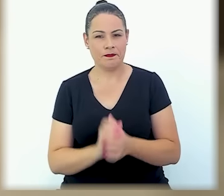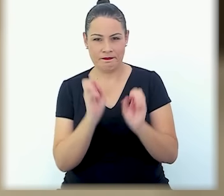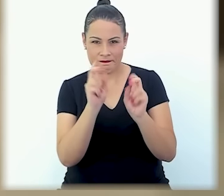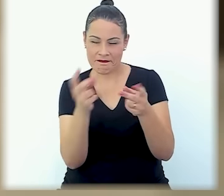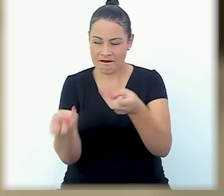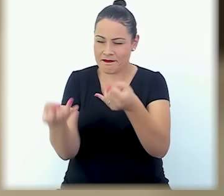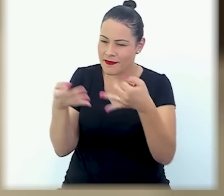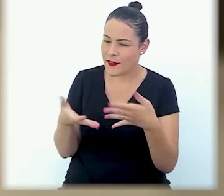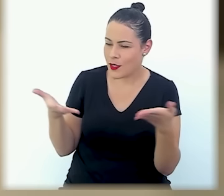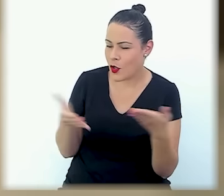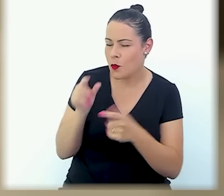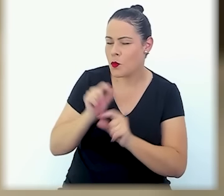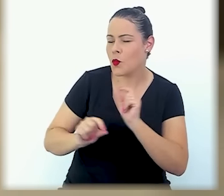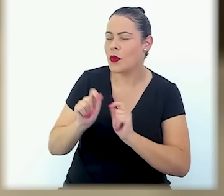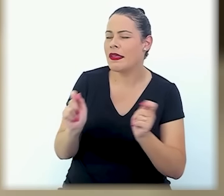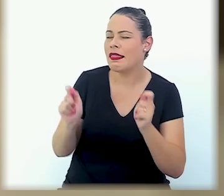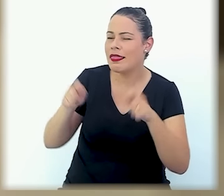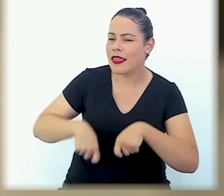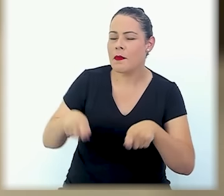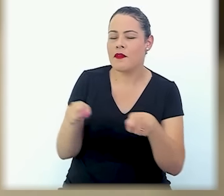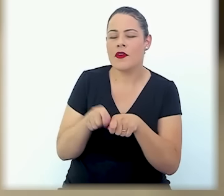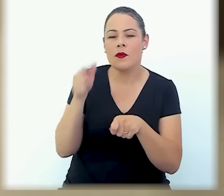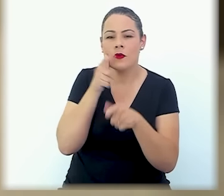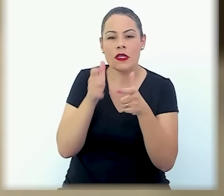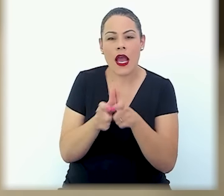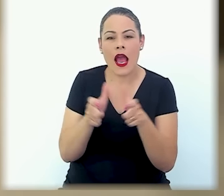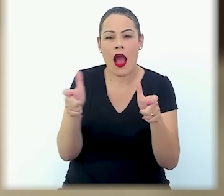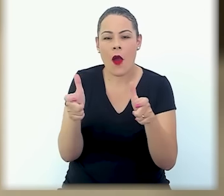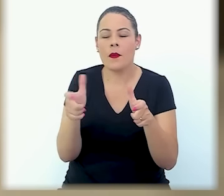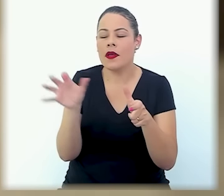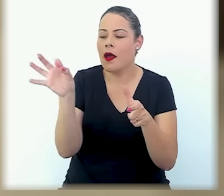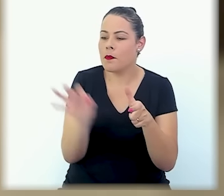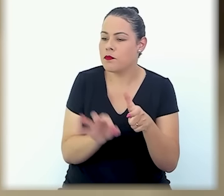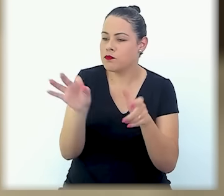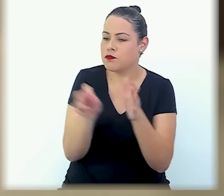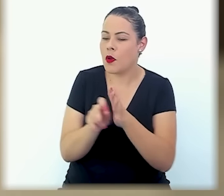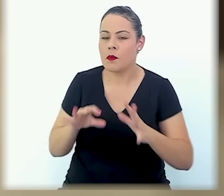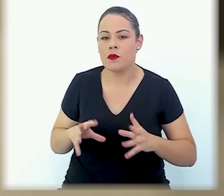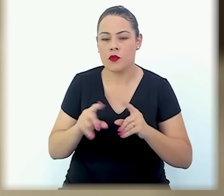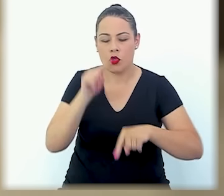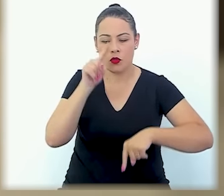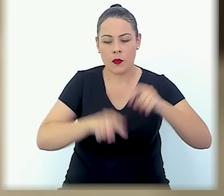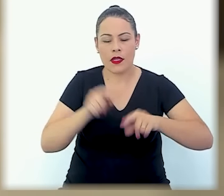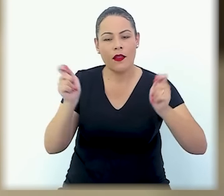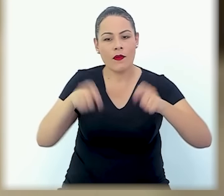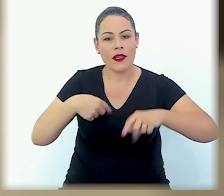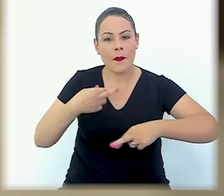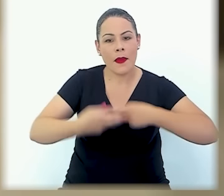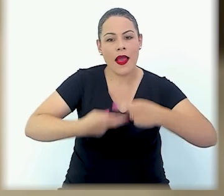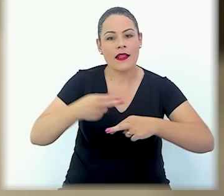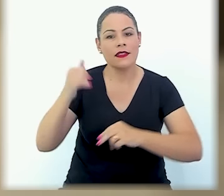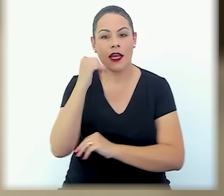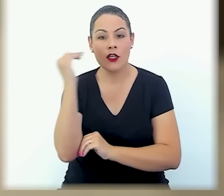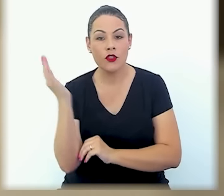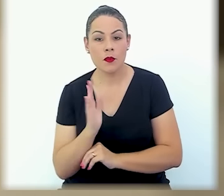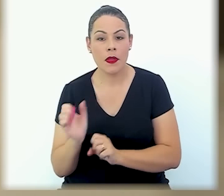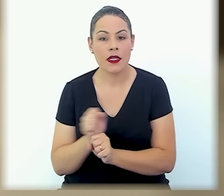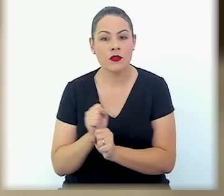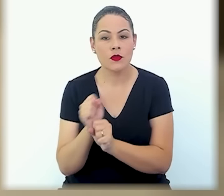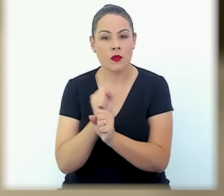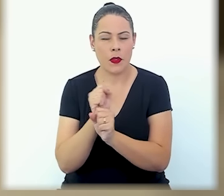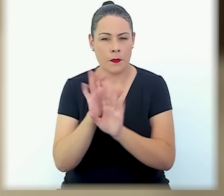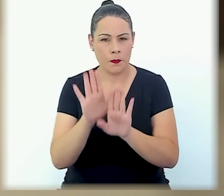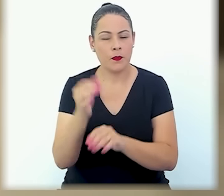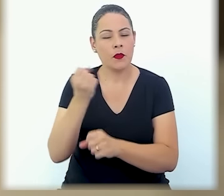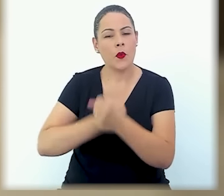Uhum. Me conta um pouco de o que é possível fazer para aumentar essa porcentagem de resíduos que são reciclados no Brasil